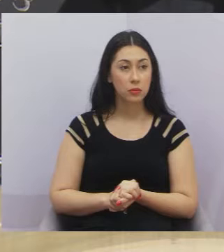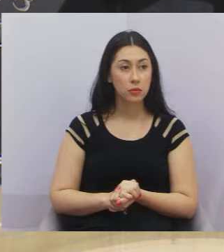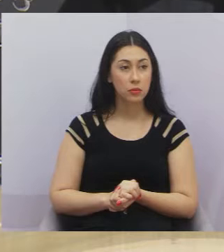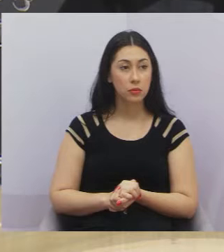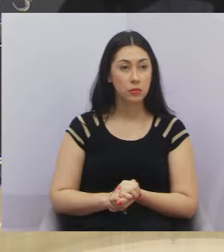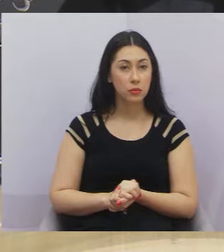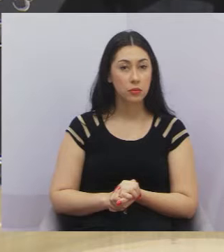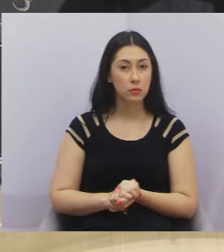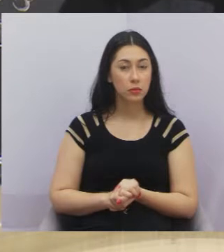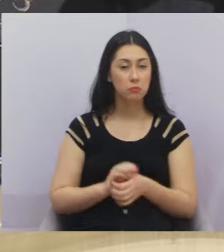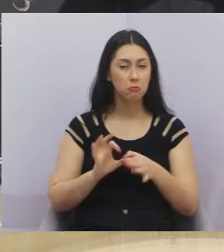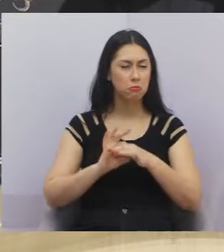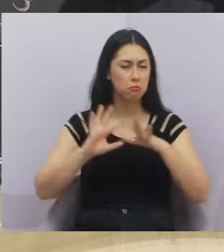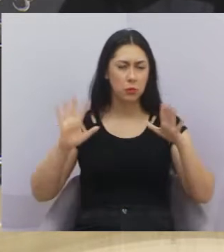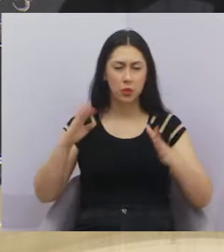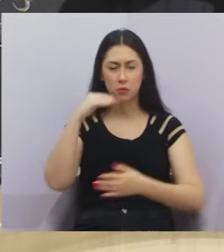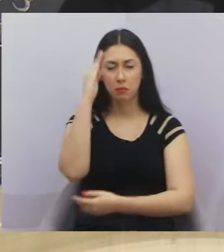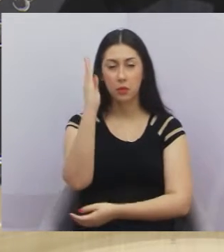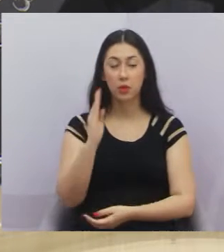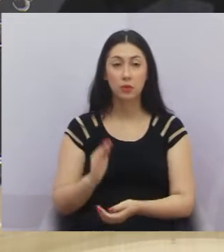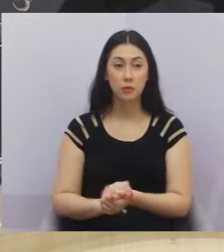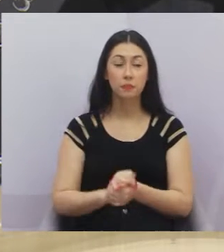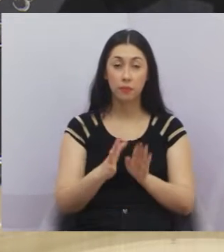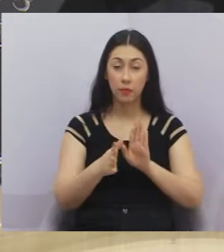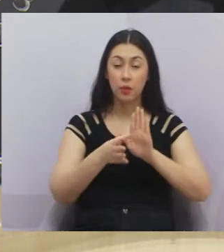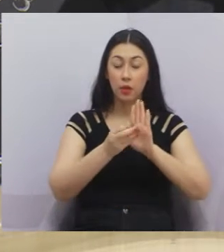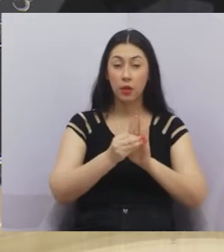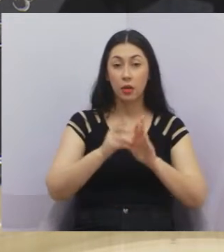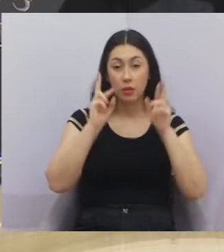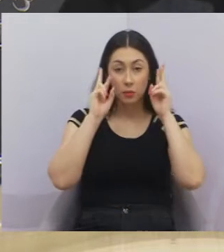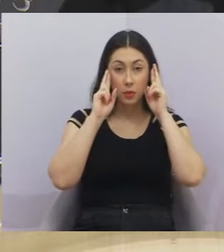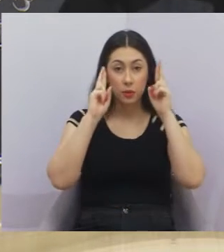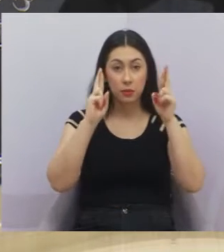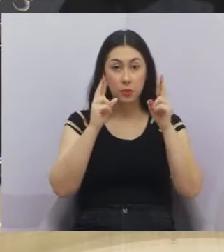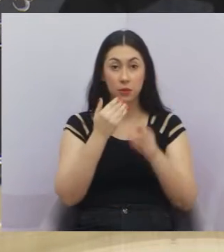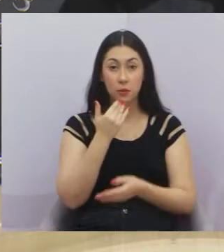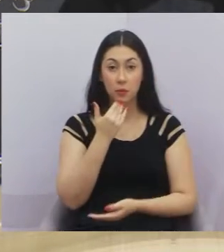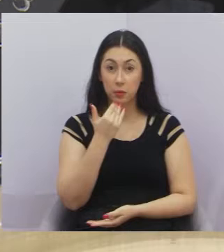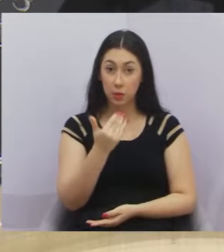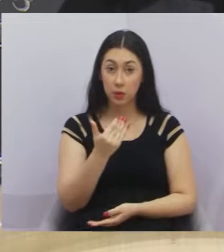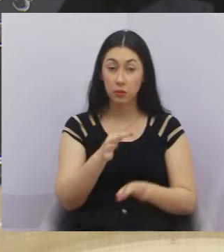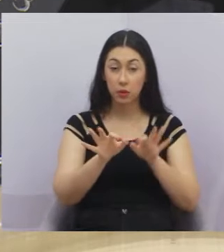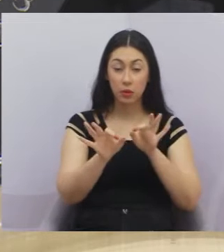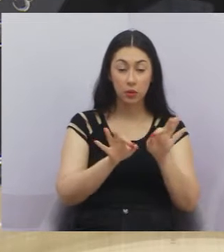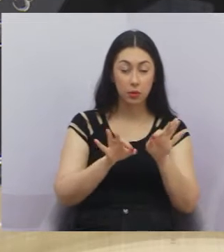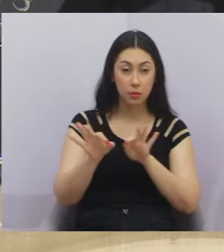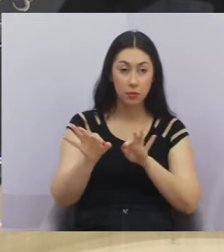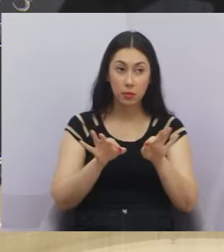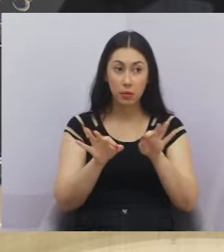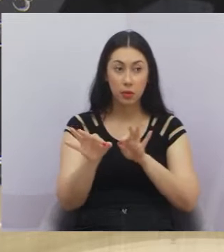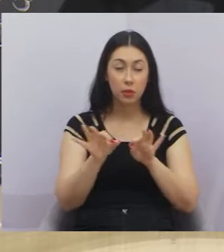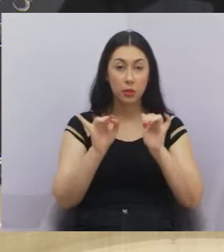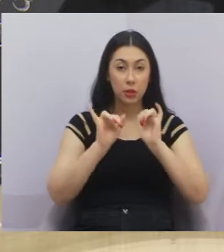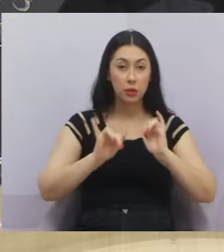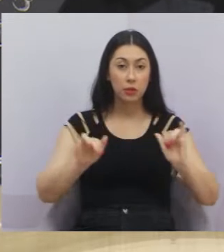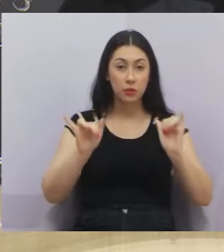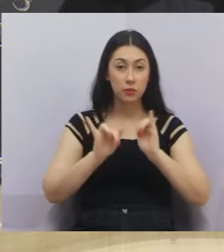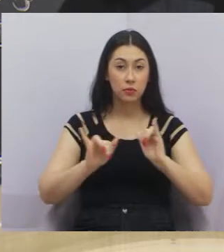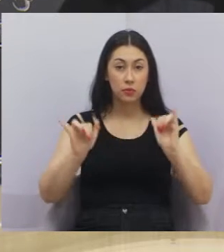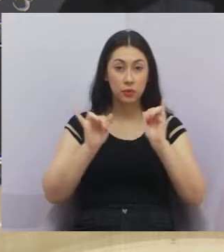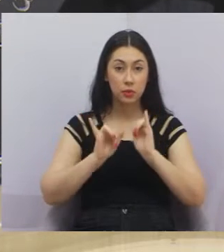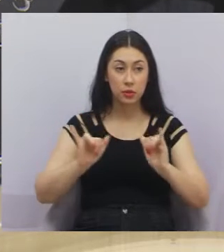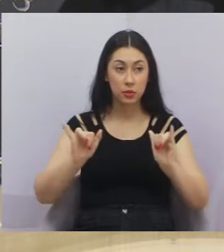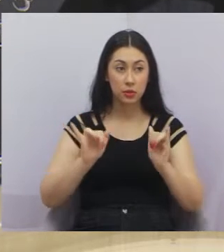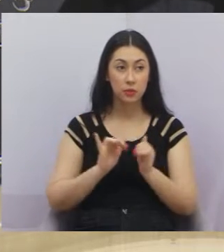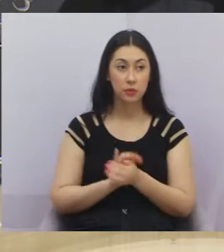centenário da independência brasileira. Feito esse registro, respeitosamente requeremos que sejam adotadas as providências habituais para a divulgação da